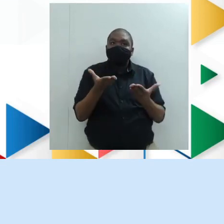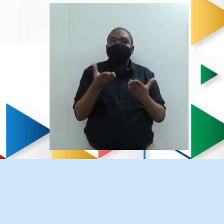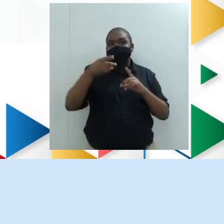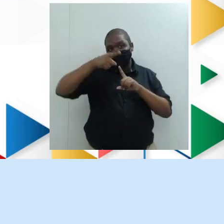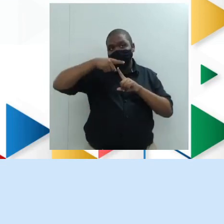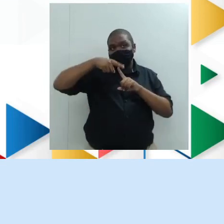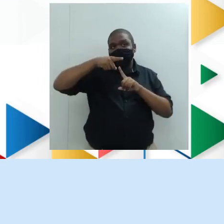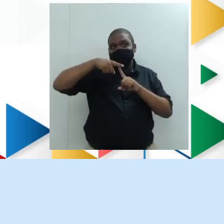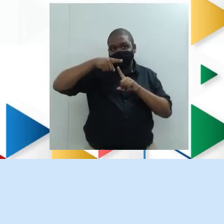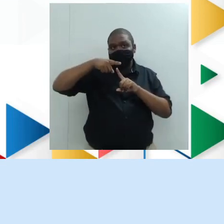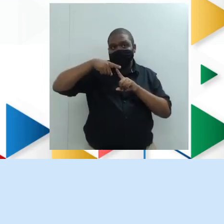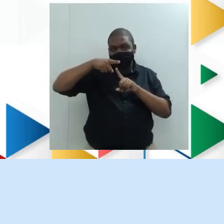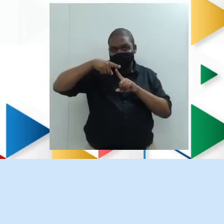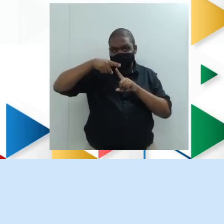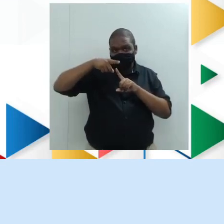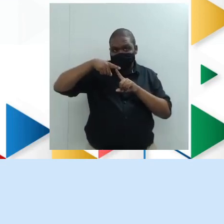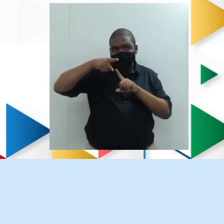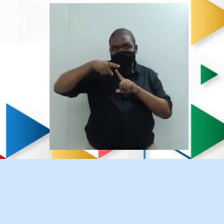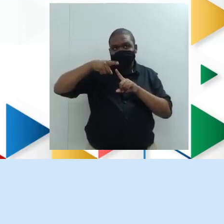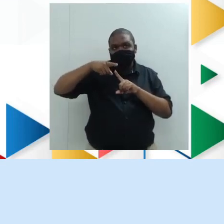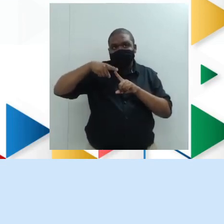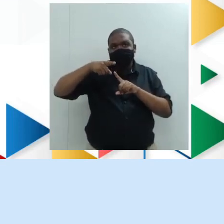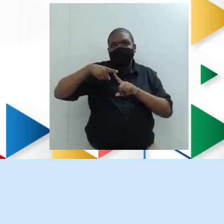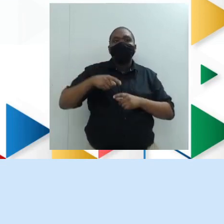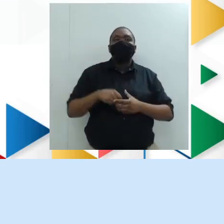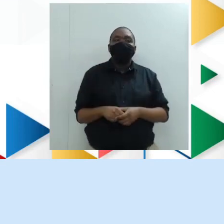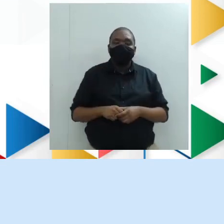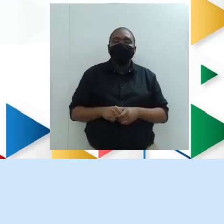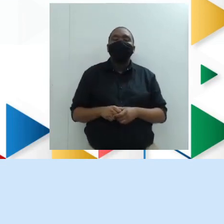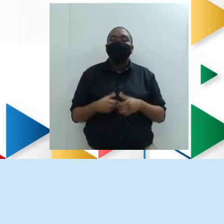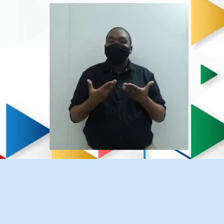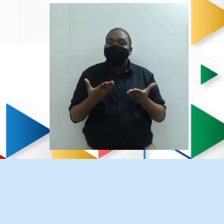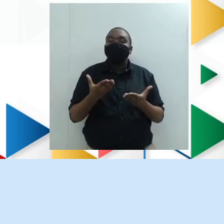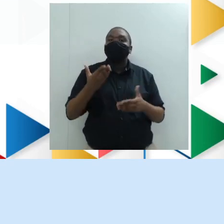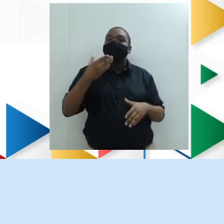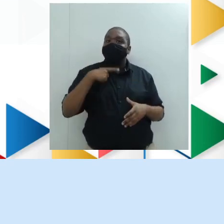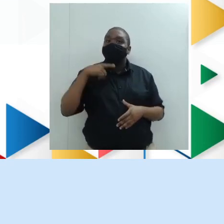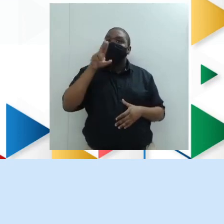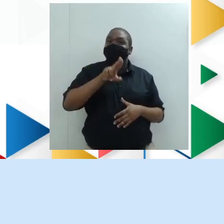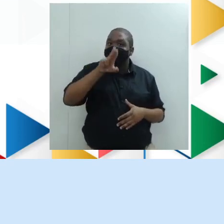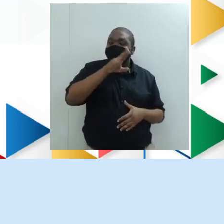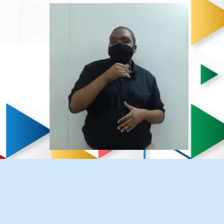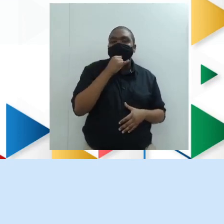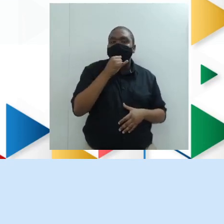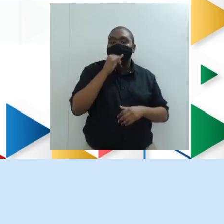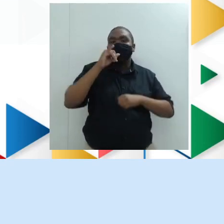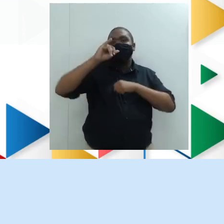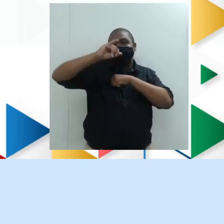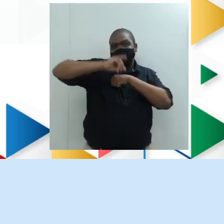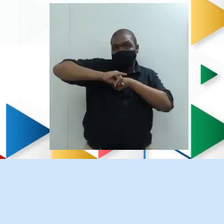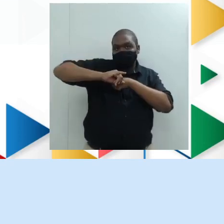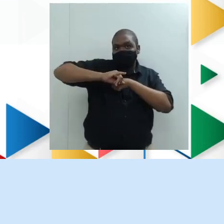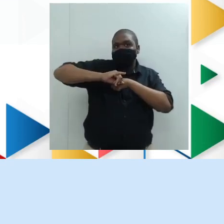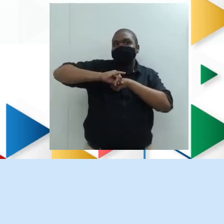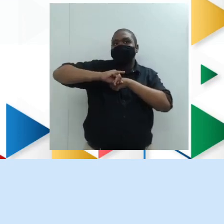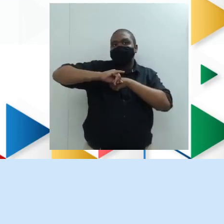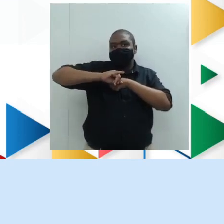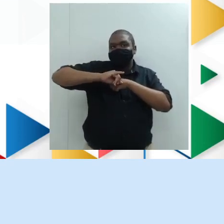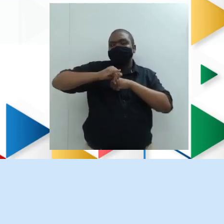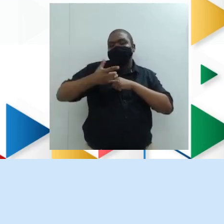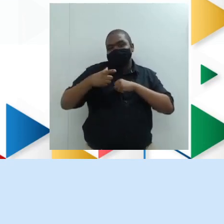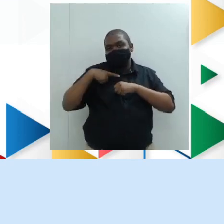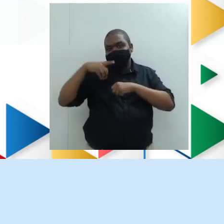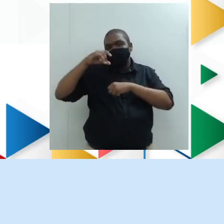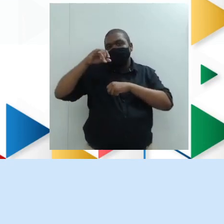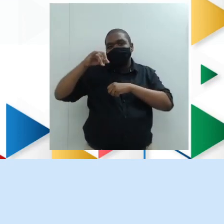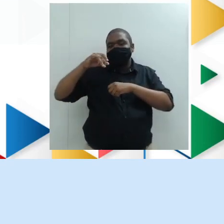caso de dispositivo, ela vai ser comumente usada em ferros, ferro de passar, que a gente tem em